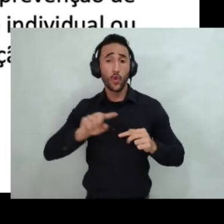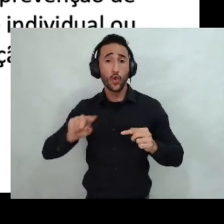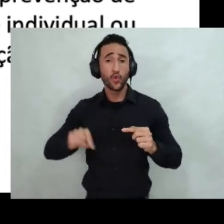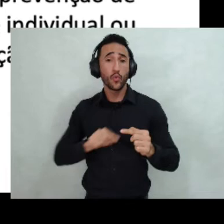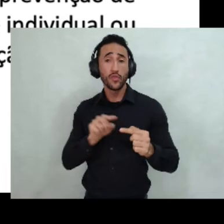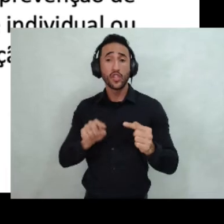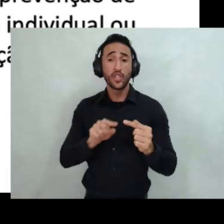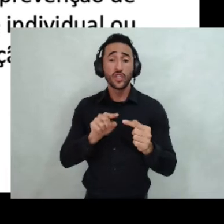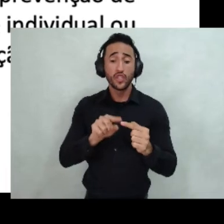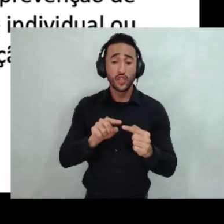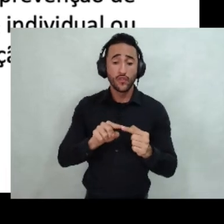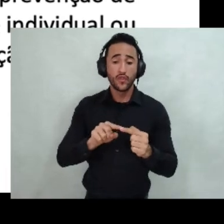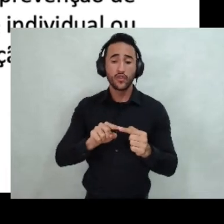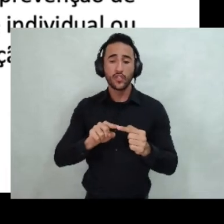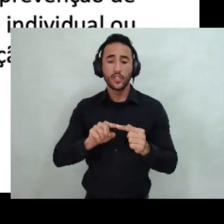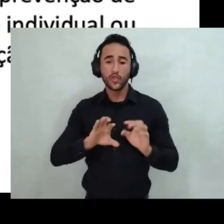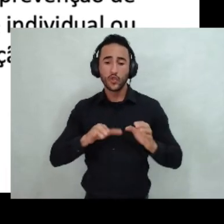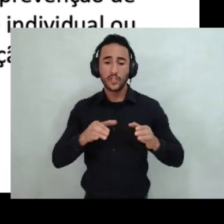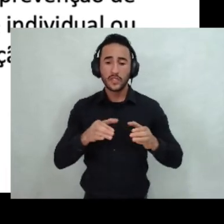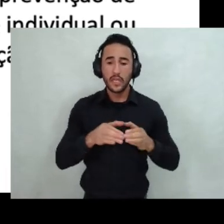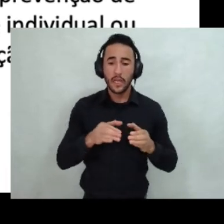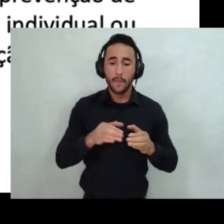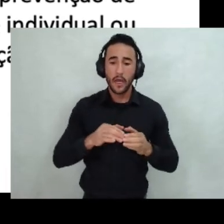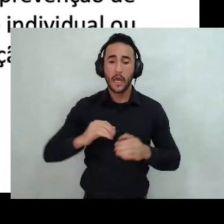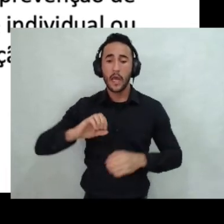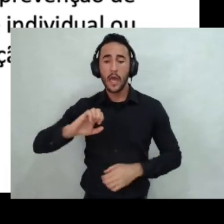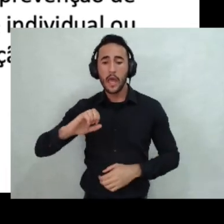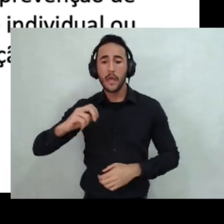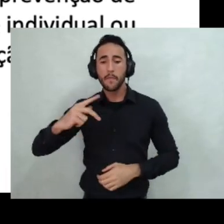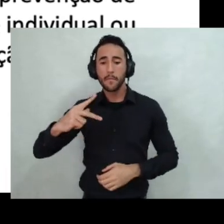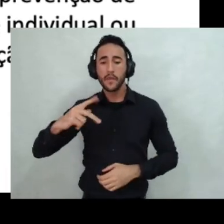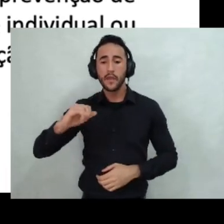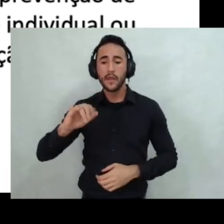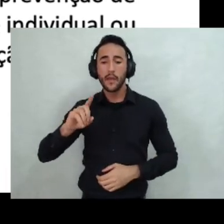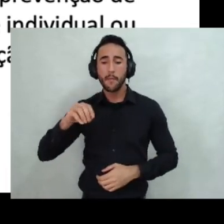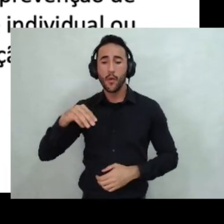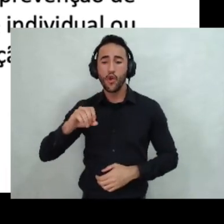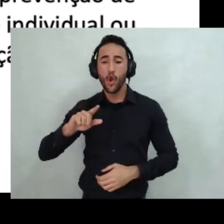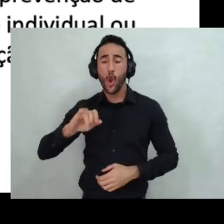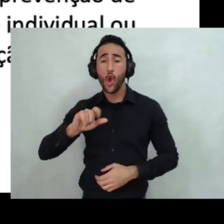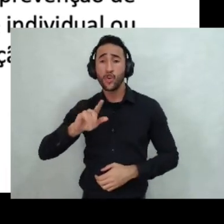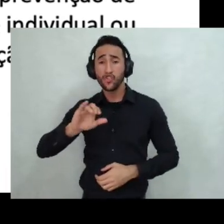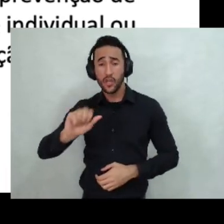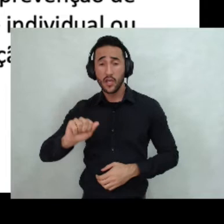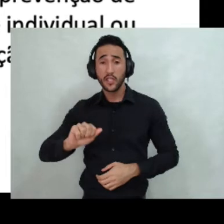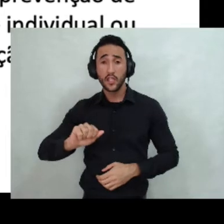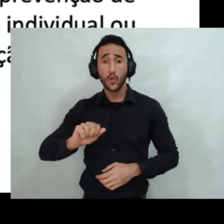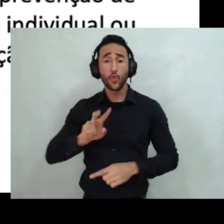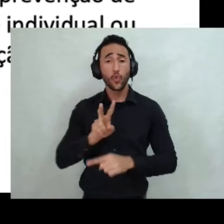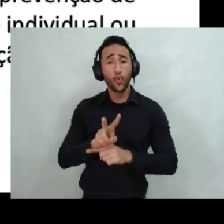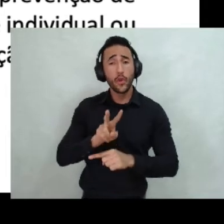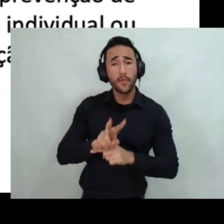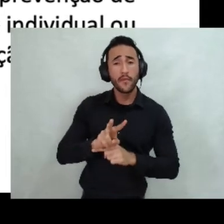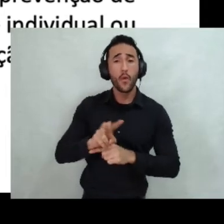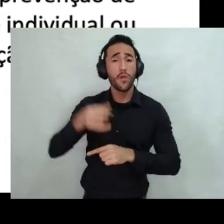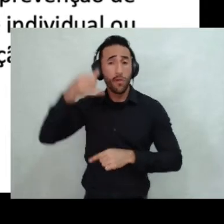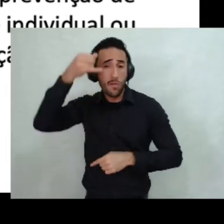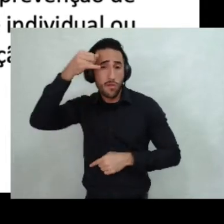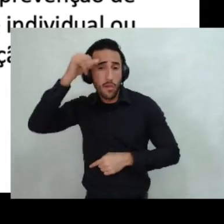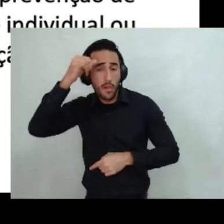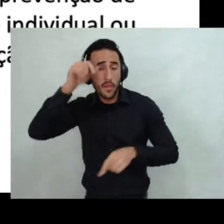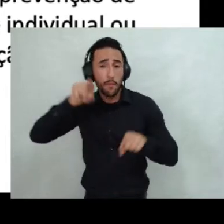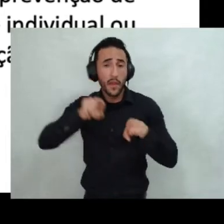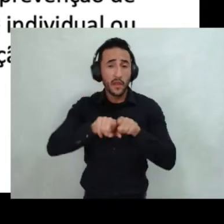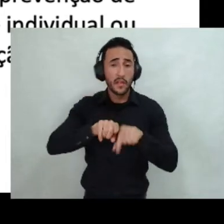epidemiológica, ou seja, um conjunto de ações. Proporciona conhecimento, detecção ou prevenção de mudanças no processo de saúde-doença, tanto individual como